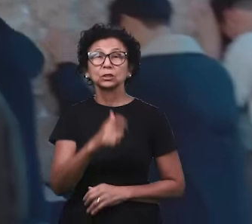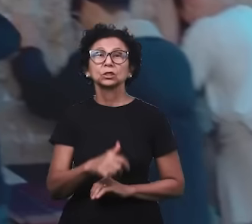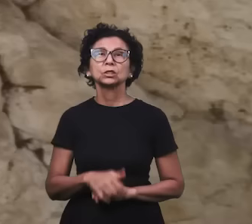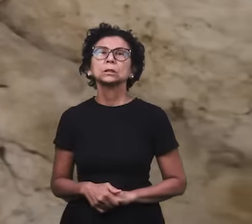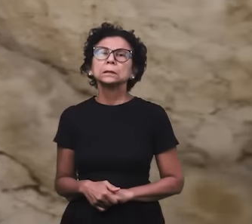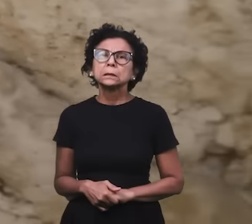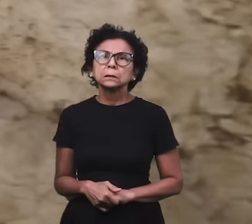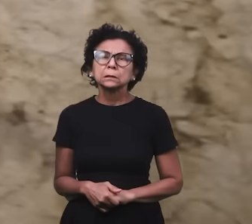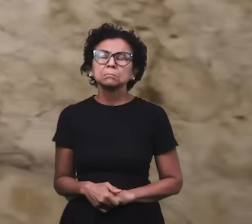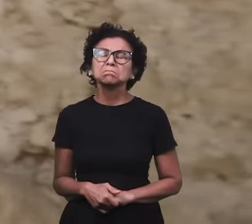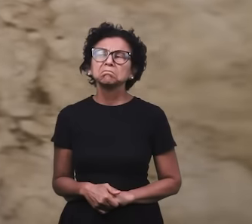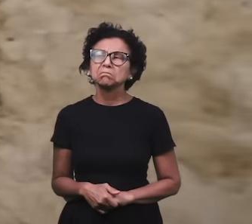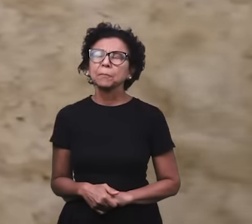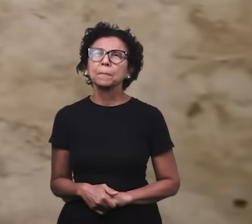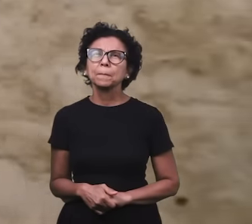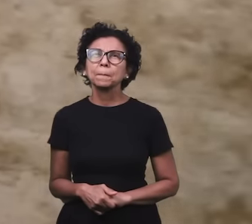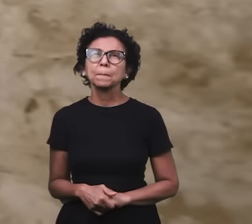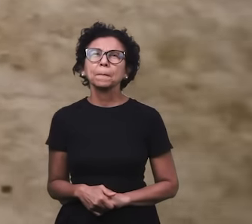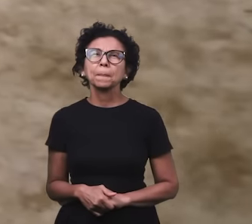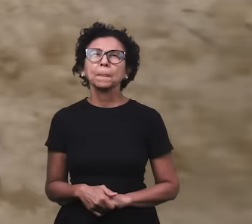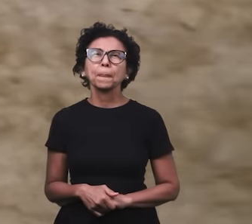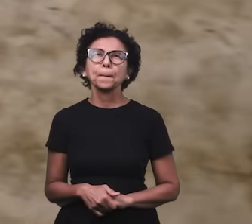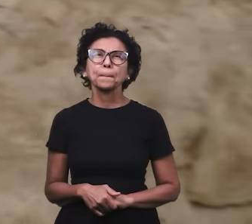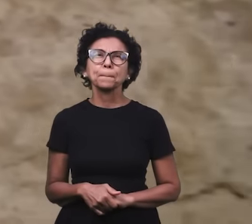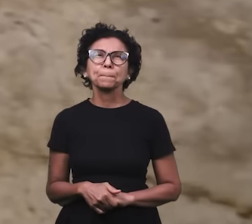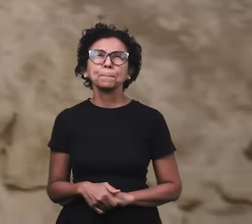lotou. Mas eu vi o seguinte, cada sinagoga